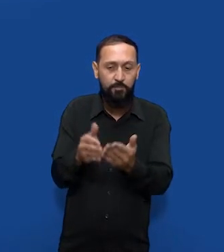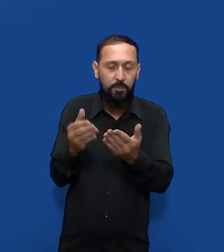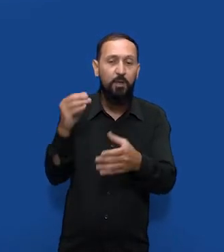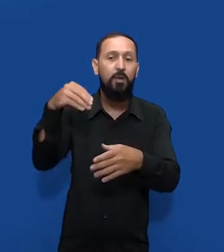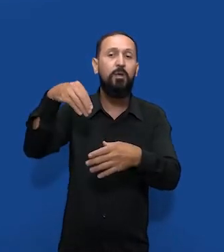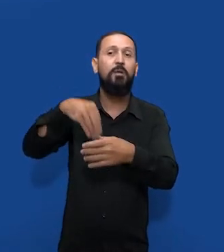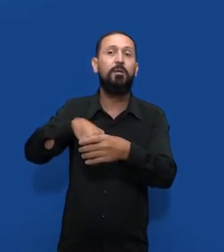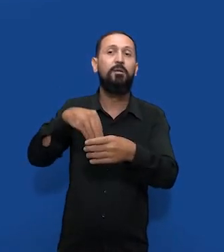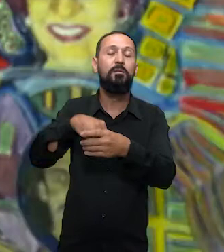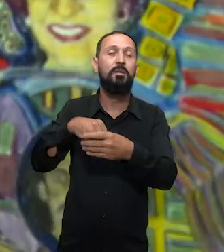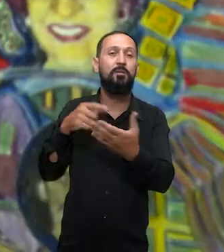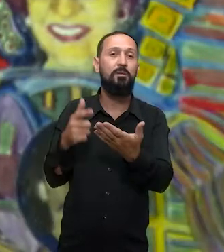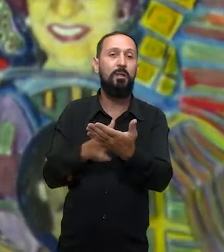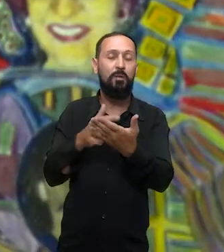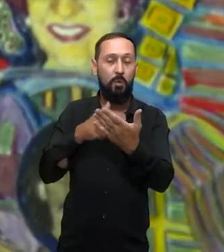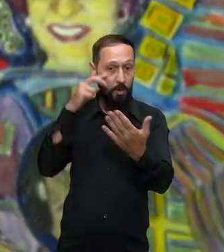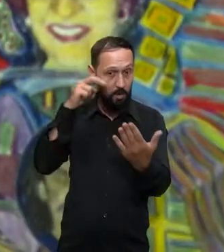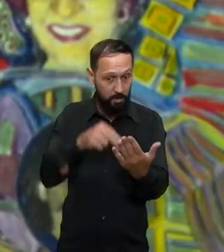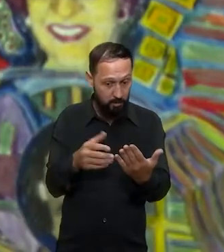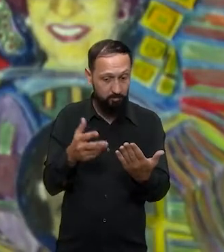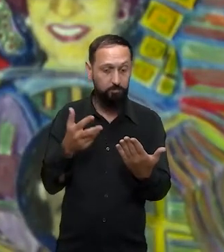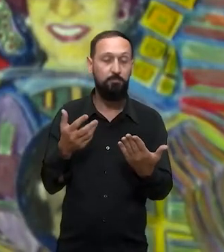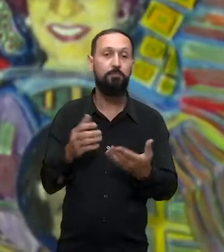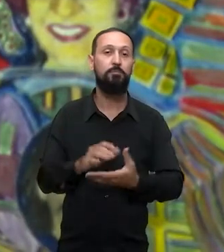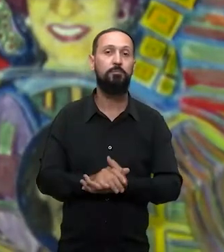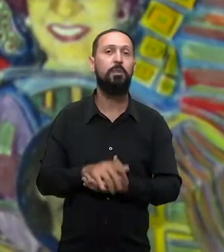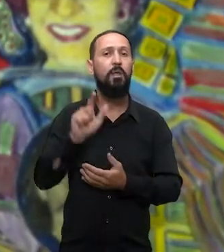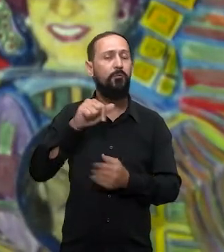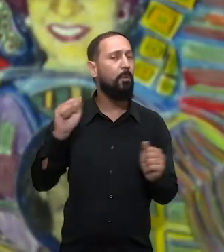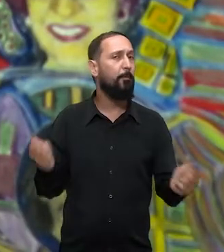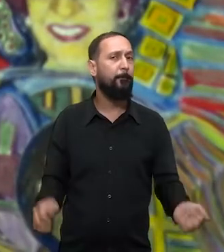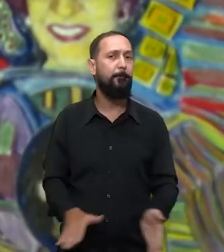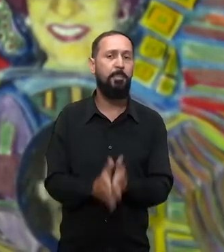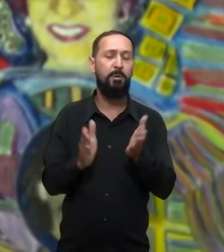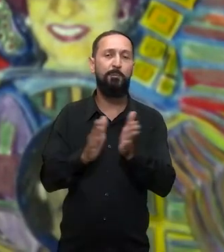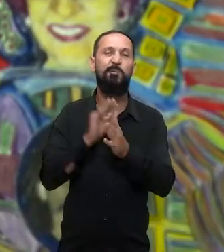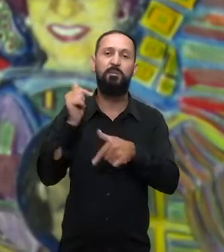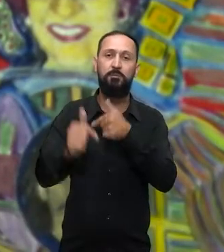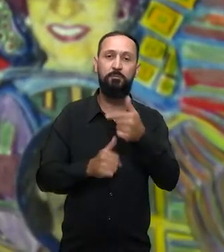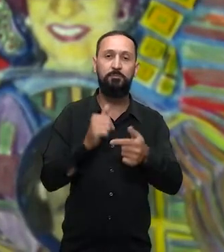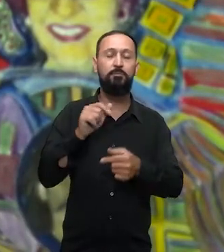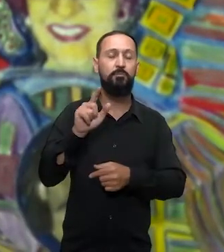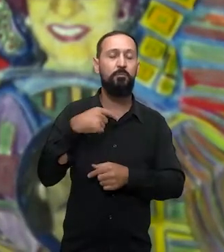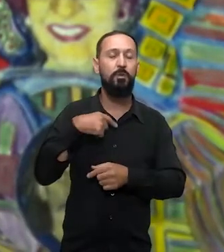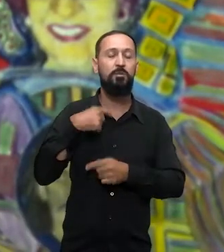na biblioteca, assim, olhando o livro. Então, fantástico